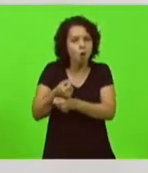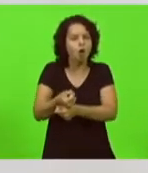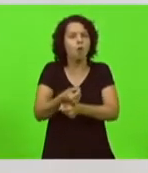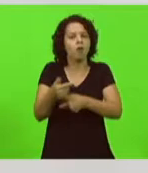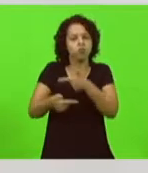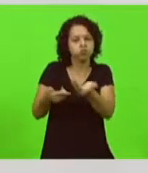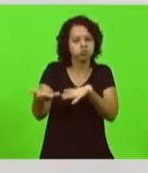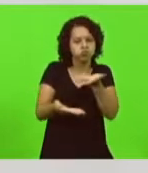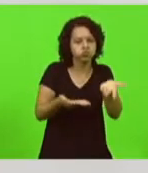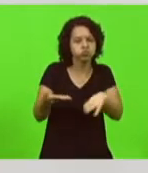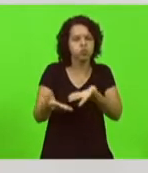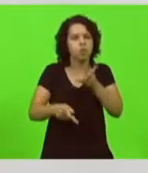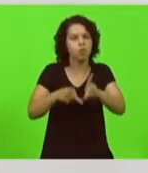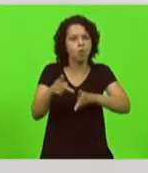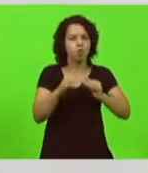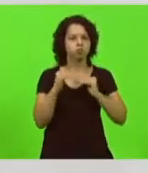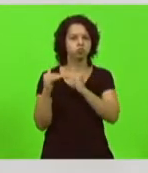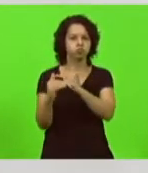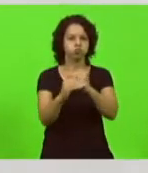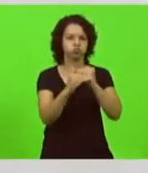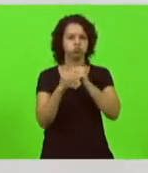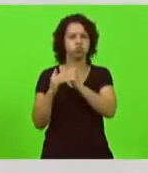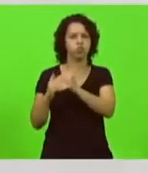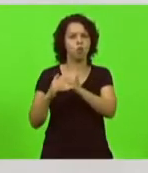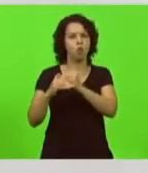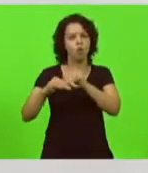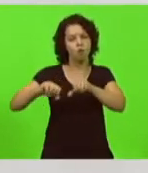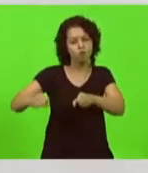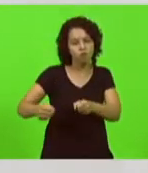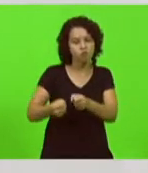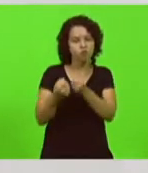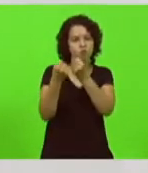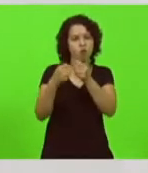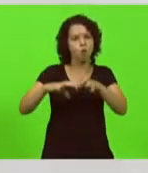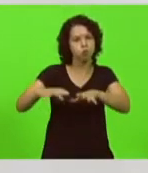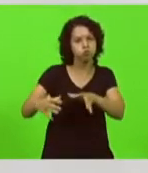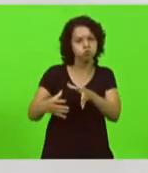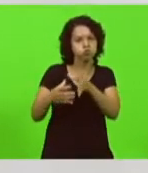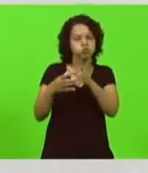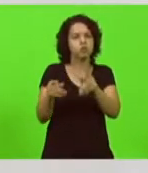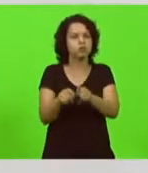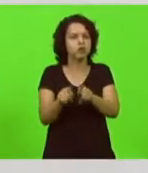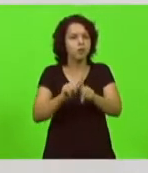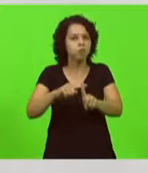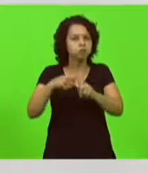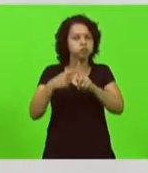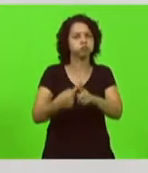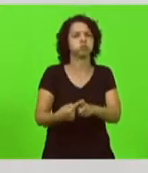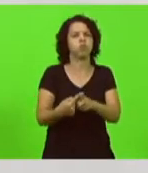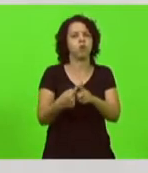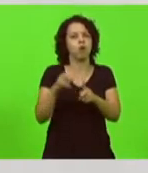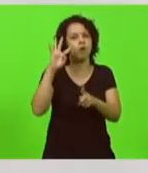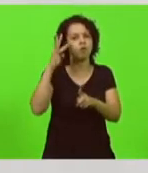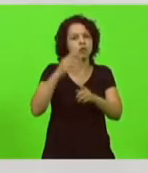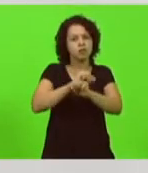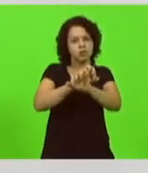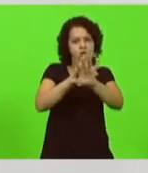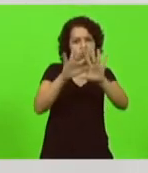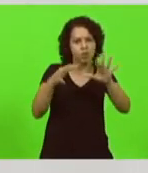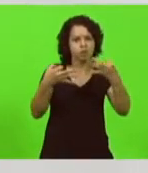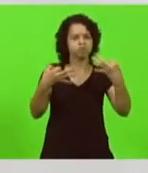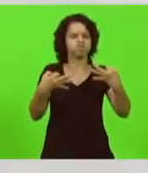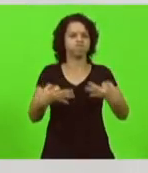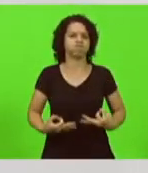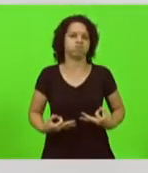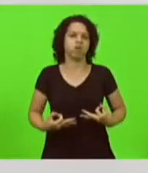equânime, somando forças, potencializando resultados com transparência e integridade. É isso o